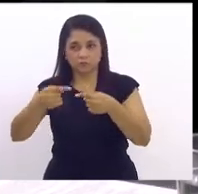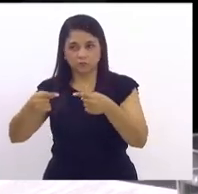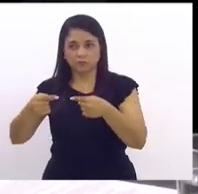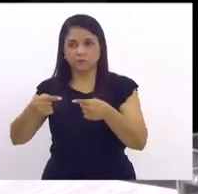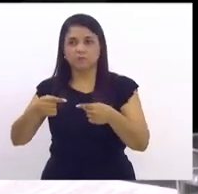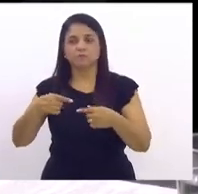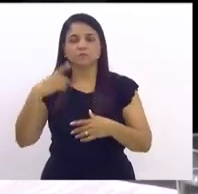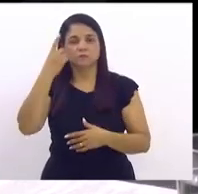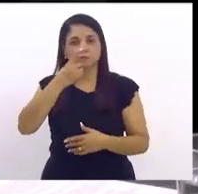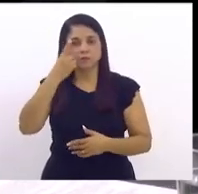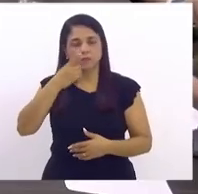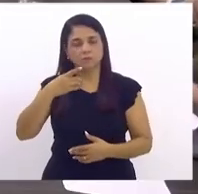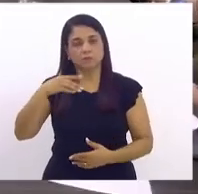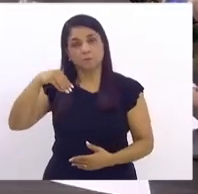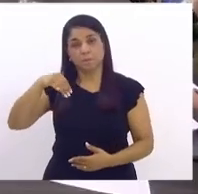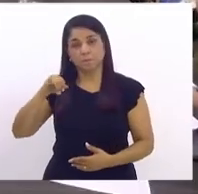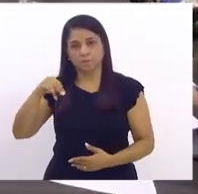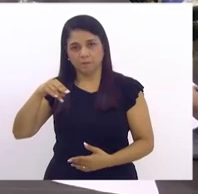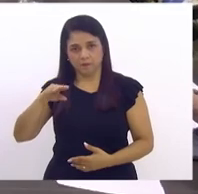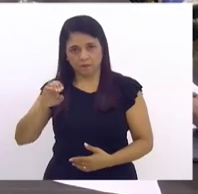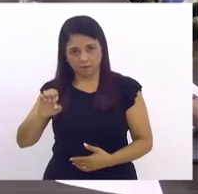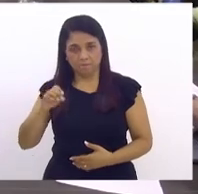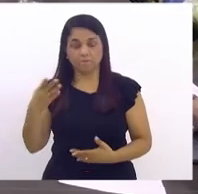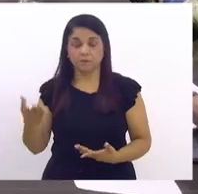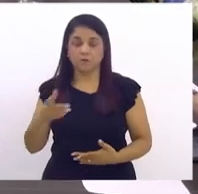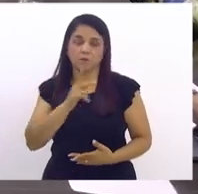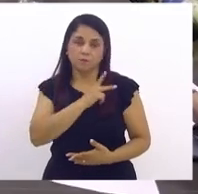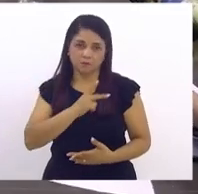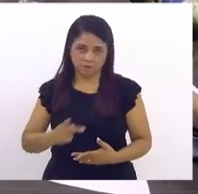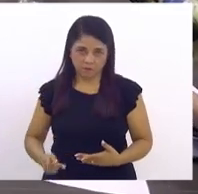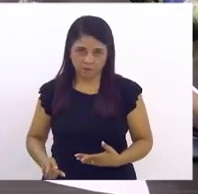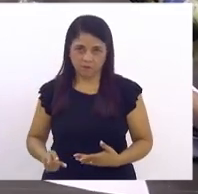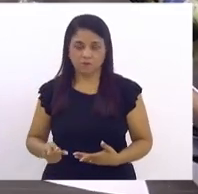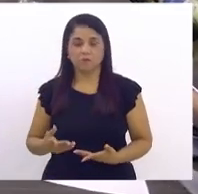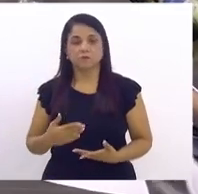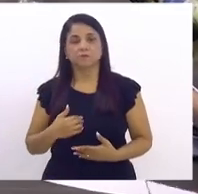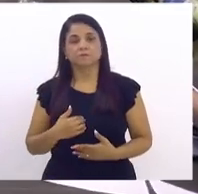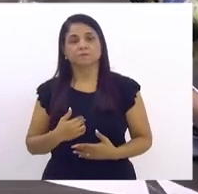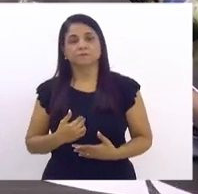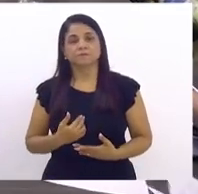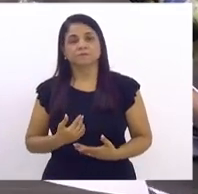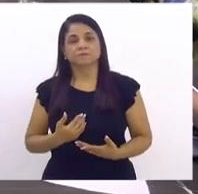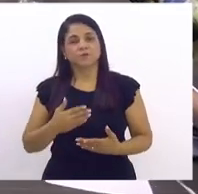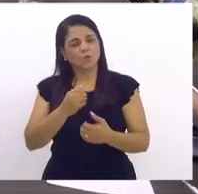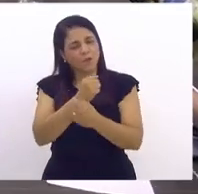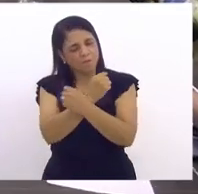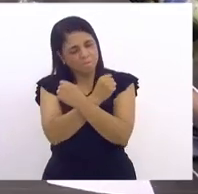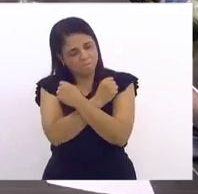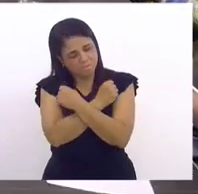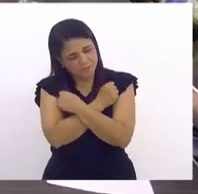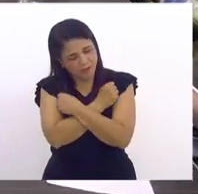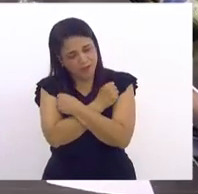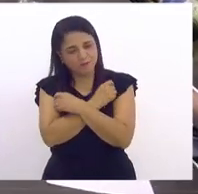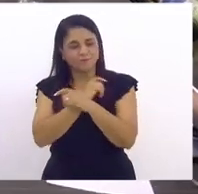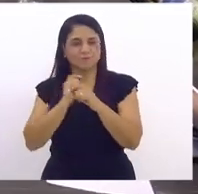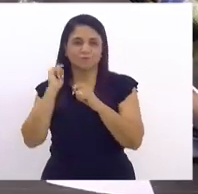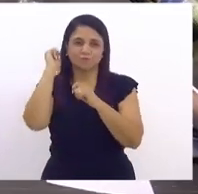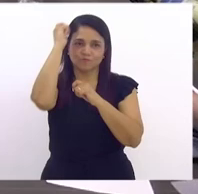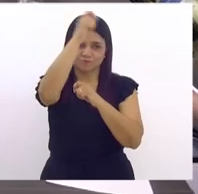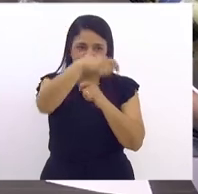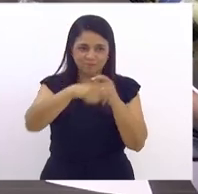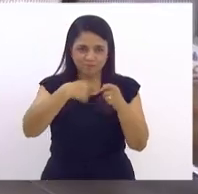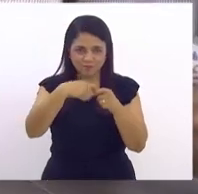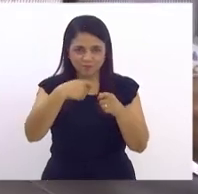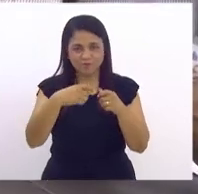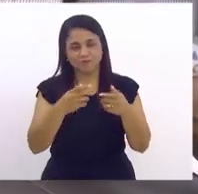discutir, deputado Carlos de Mink. Presidente, em exercício, primeiro queria lhe trazer um abraço dos pescadores de Sepetiba,